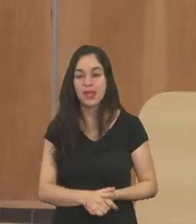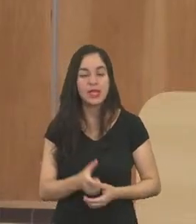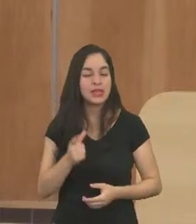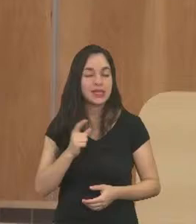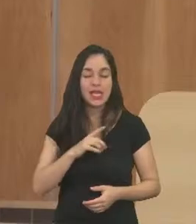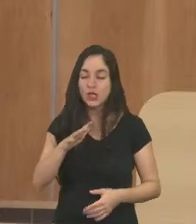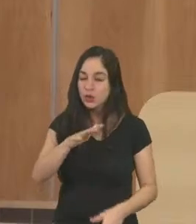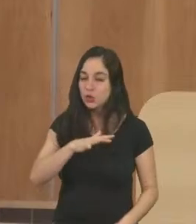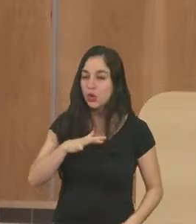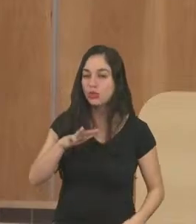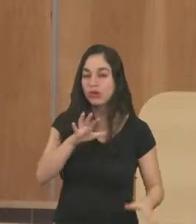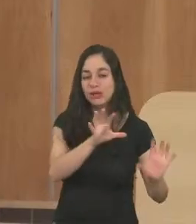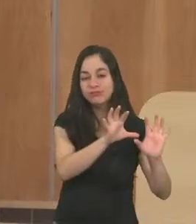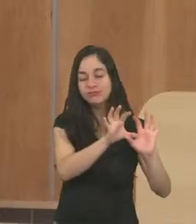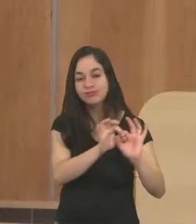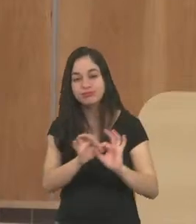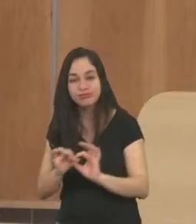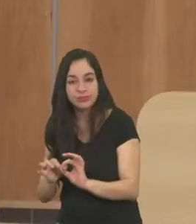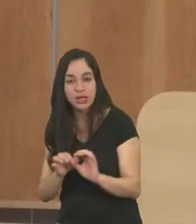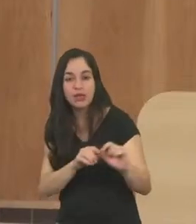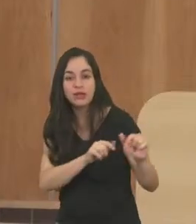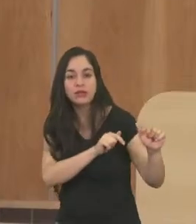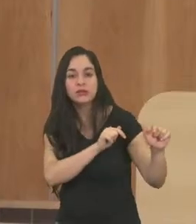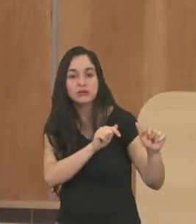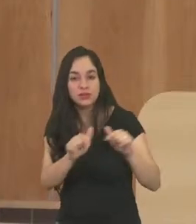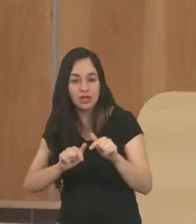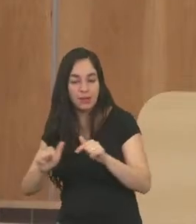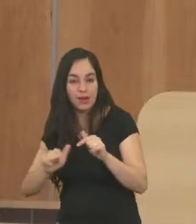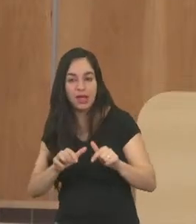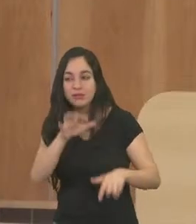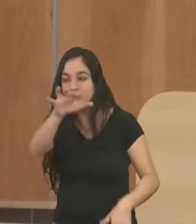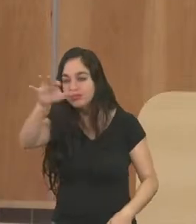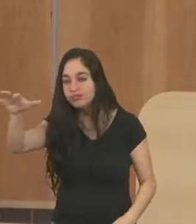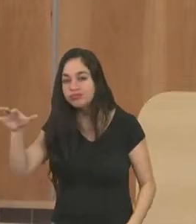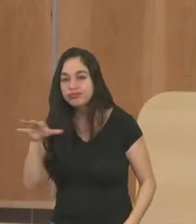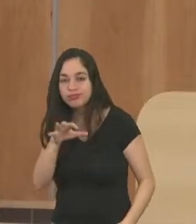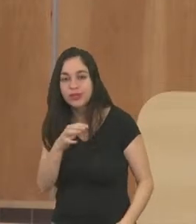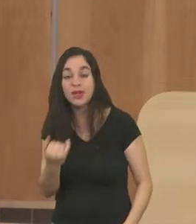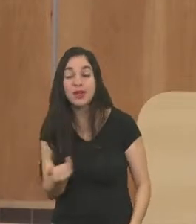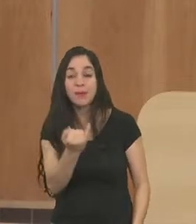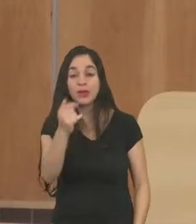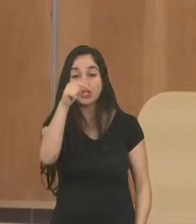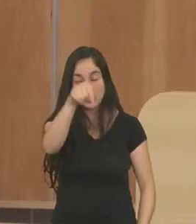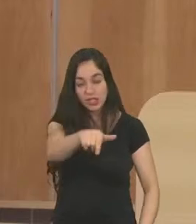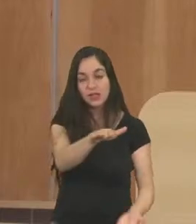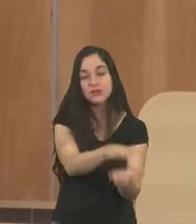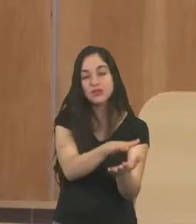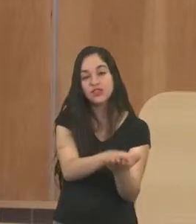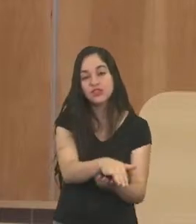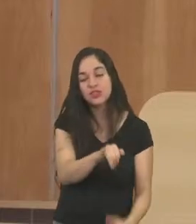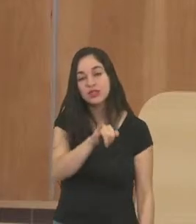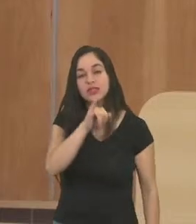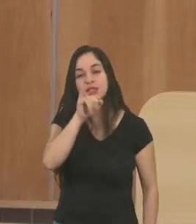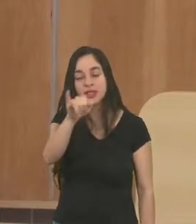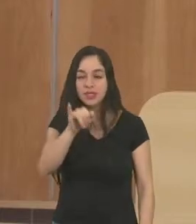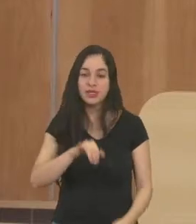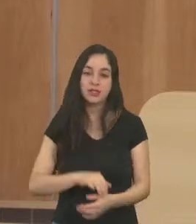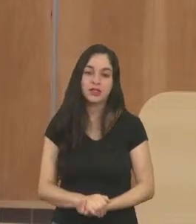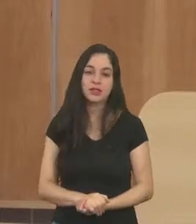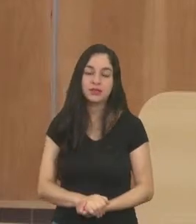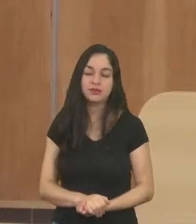toda a cadeia de trabalhadores. Isso é muito importante aqui para a cidade, isso é muito importante aqui para o município, diante do processo